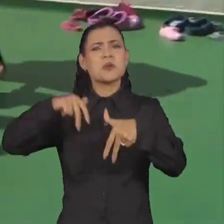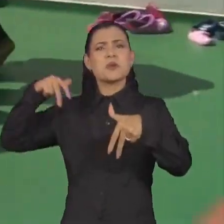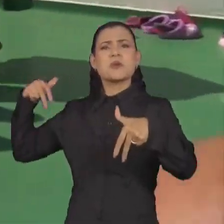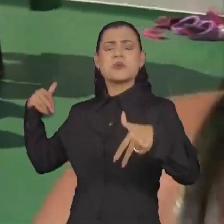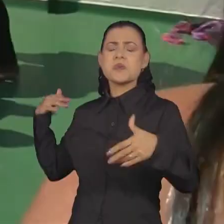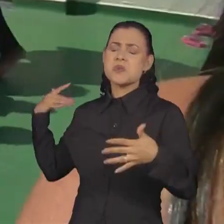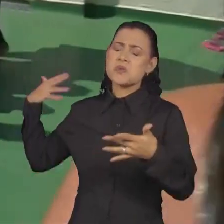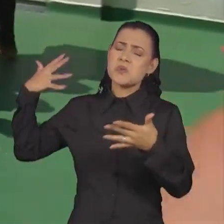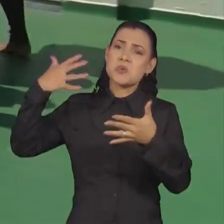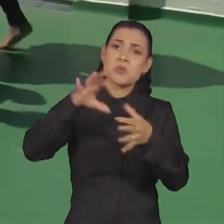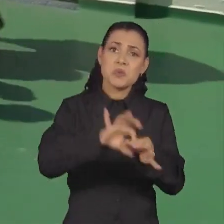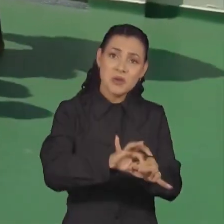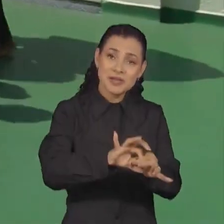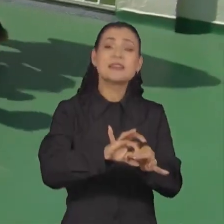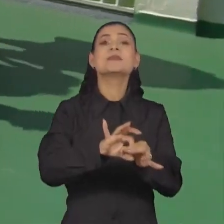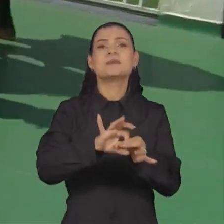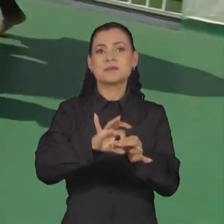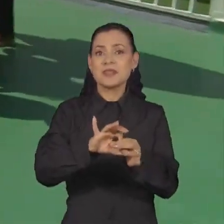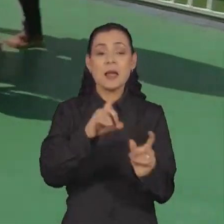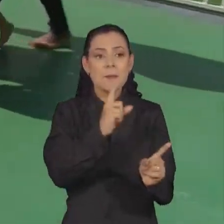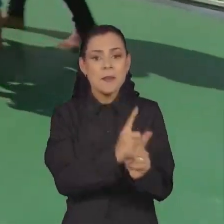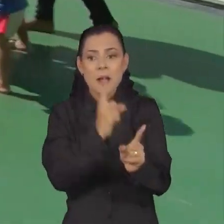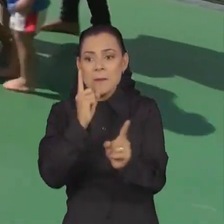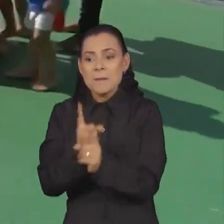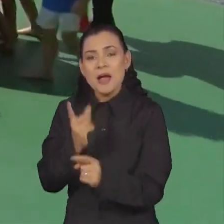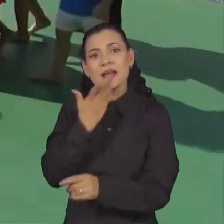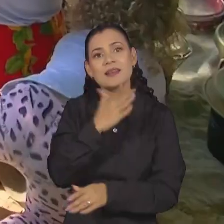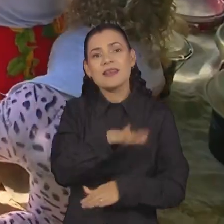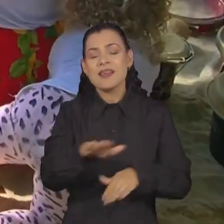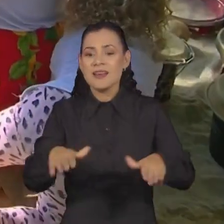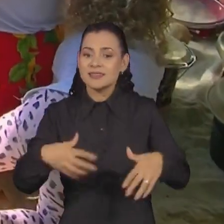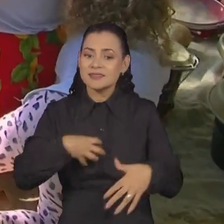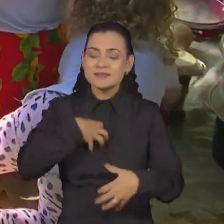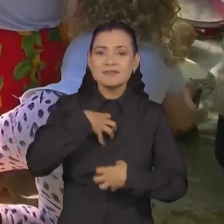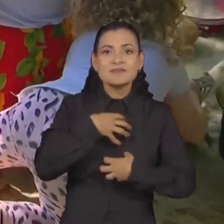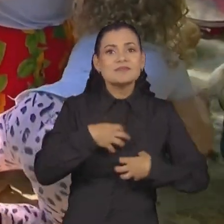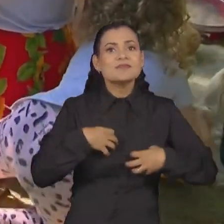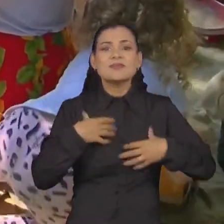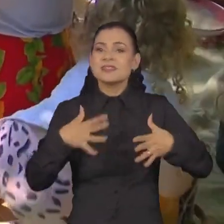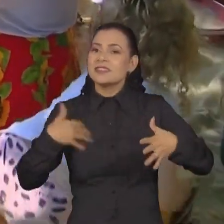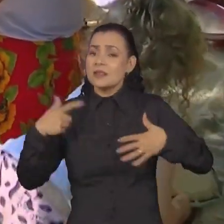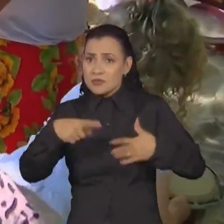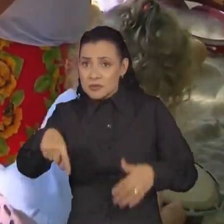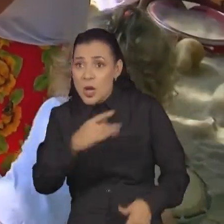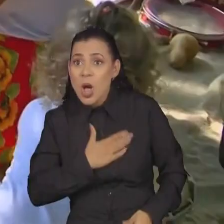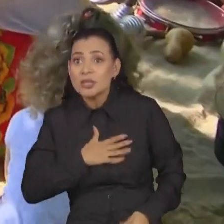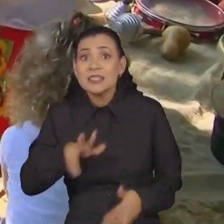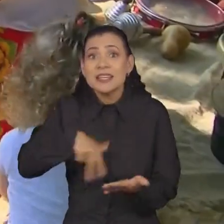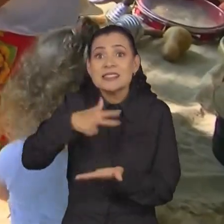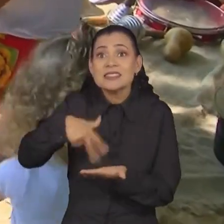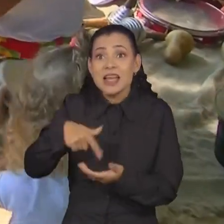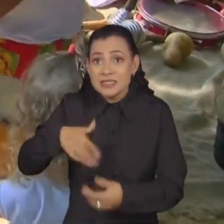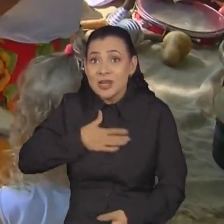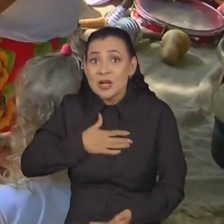de mãos dadas com as primeiras descobertas da infância. Quem gosta de dançar aqui?